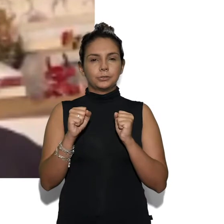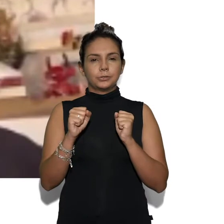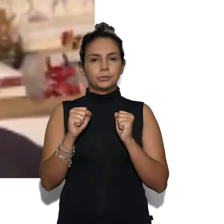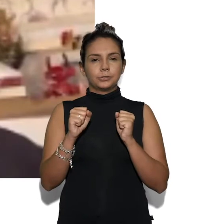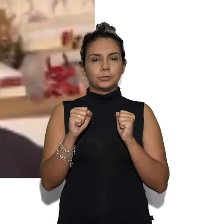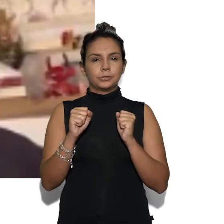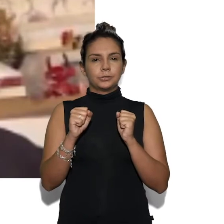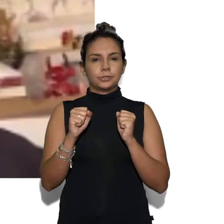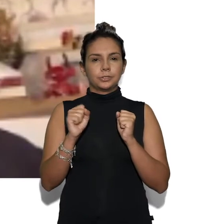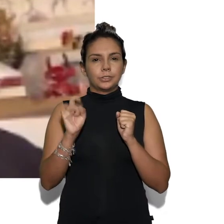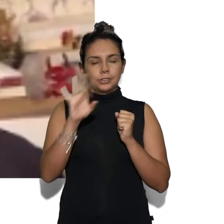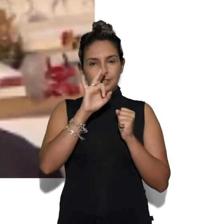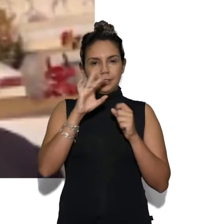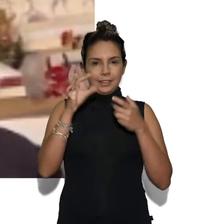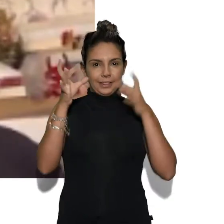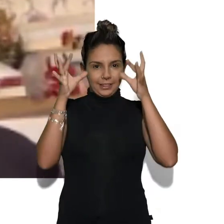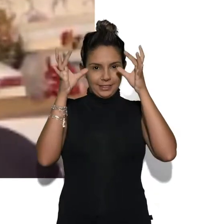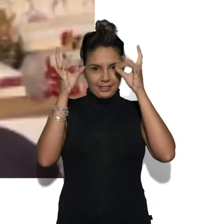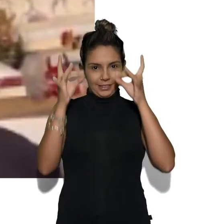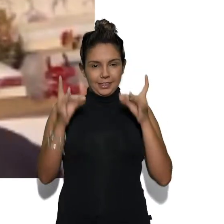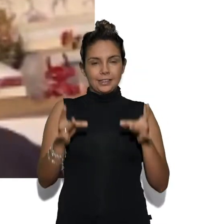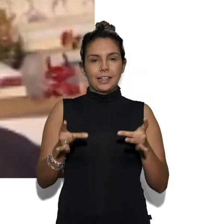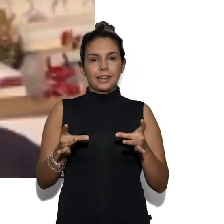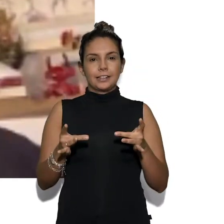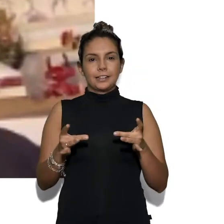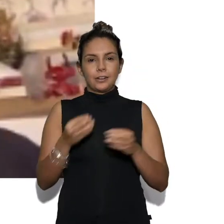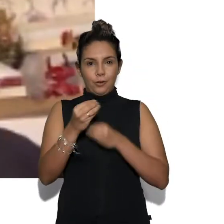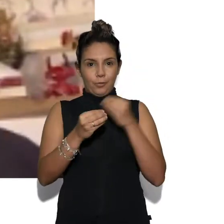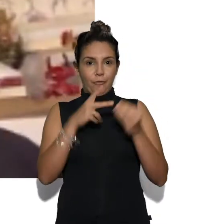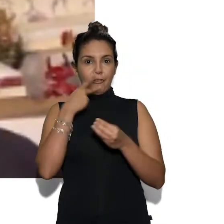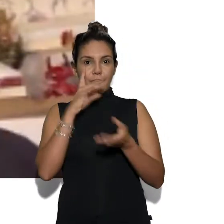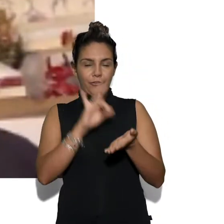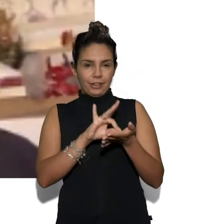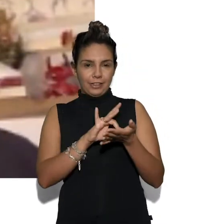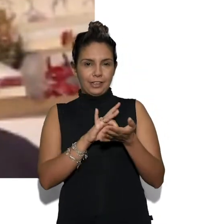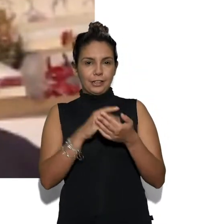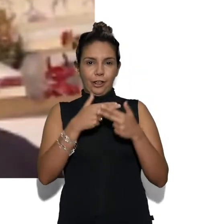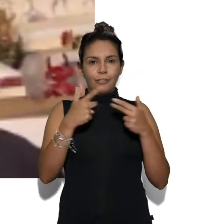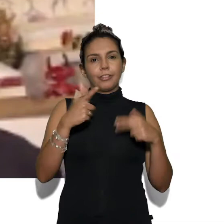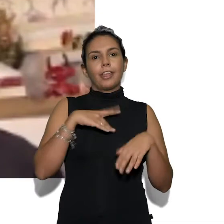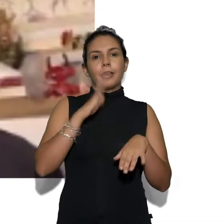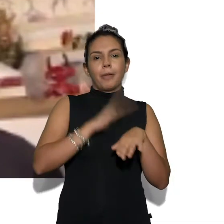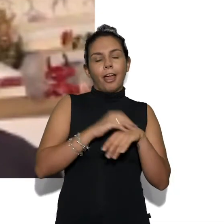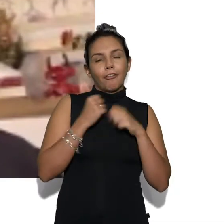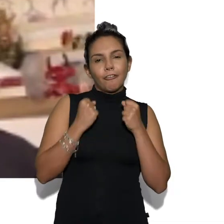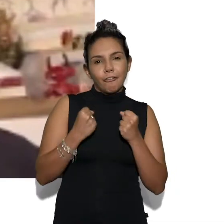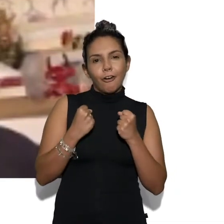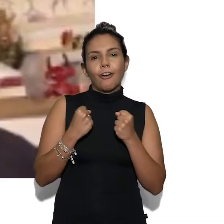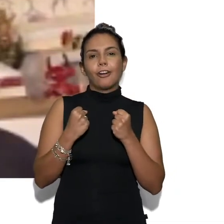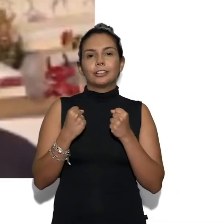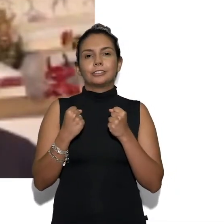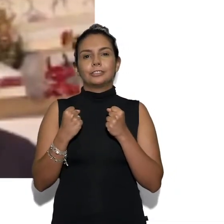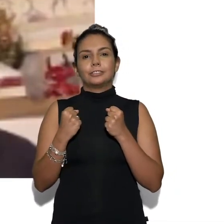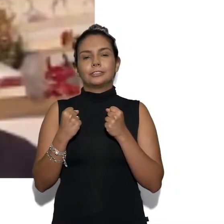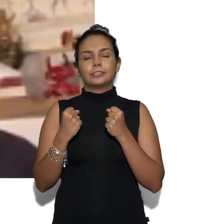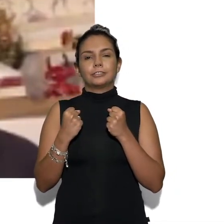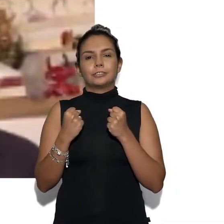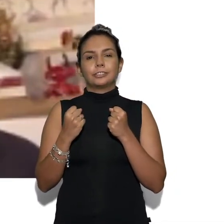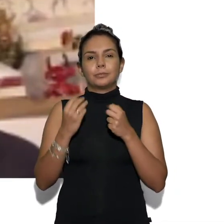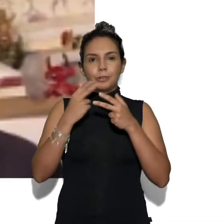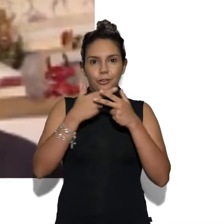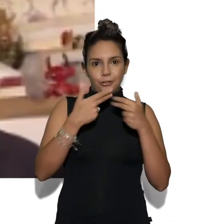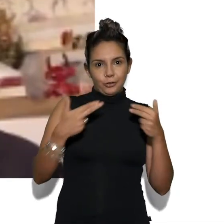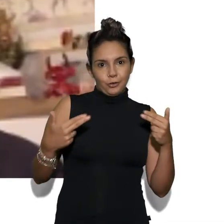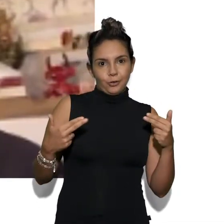eu não posso garantir que cada detalhe foi exatamente como digo. Claro que há coisas